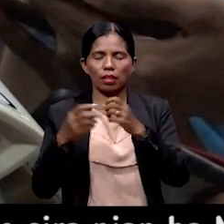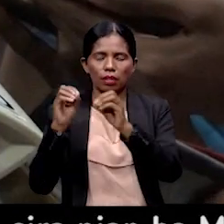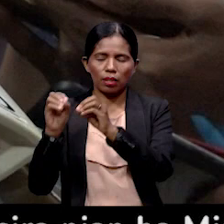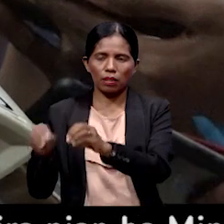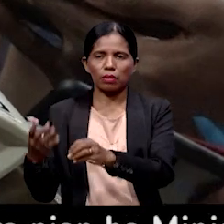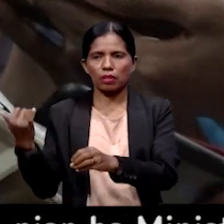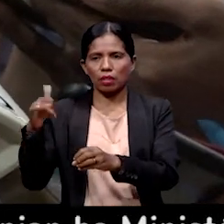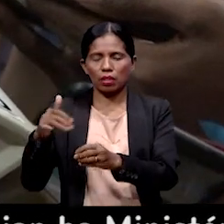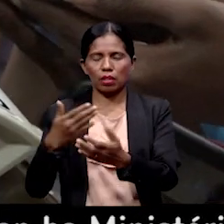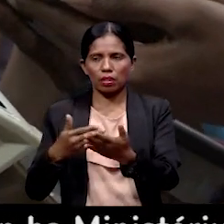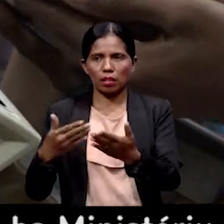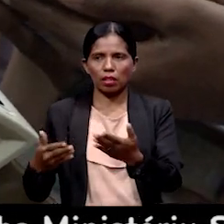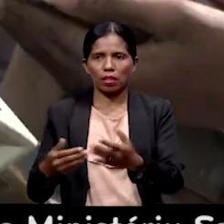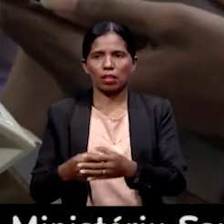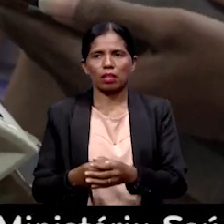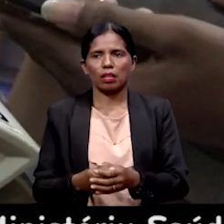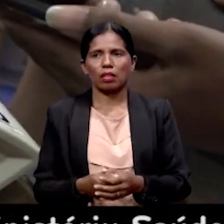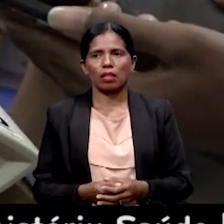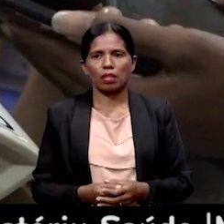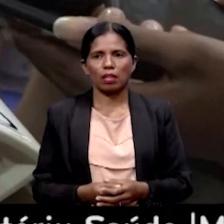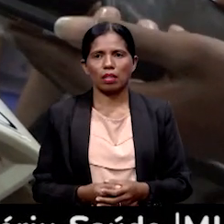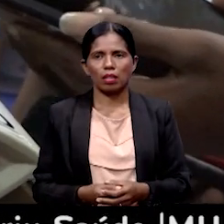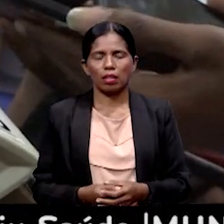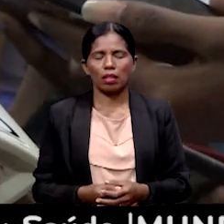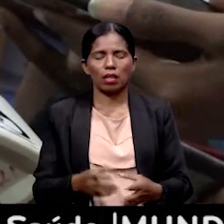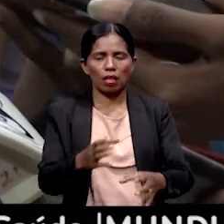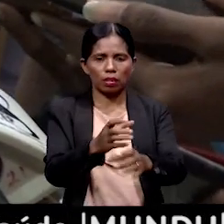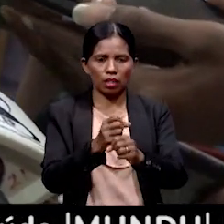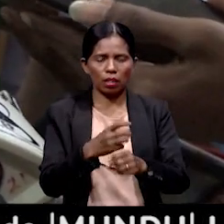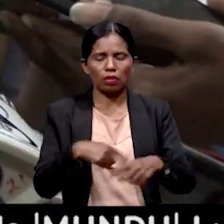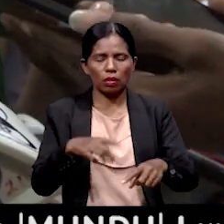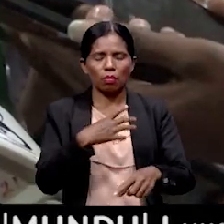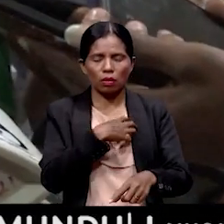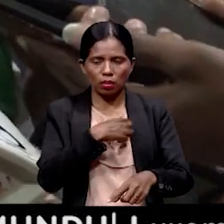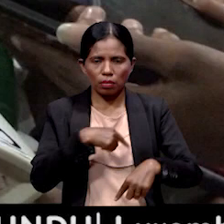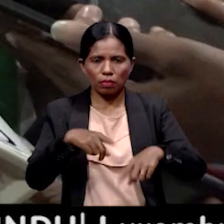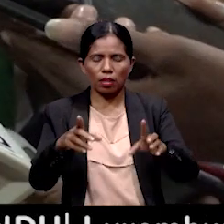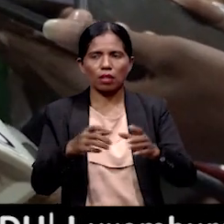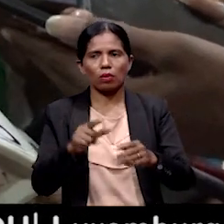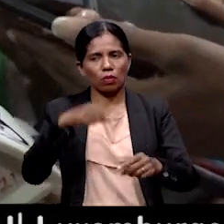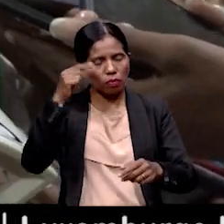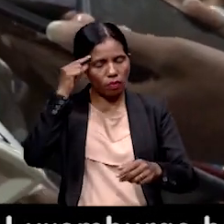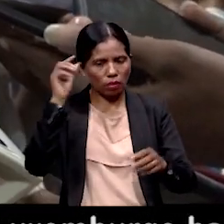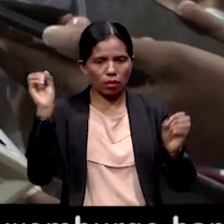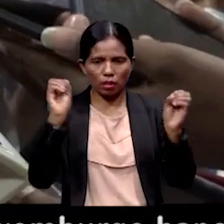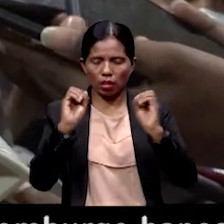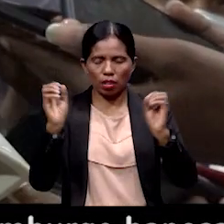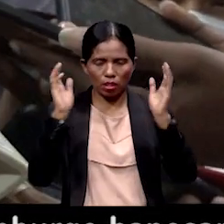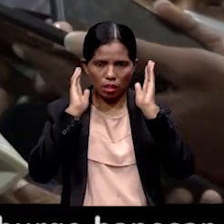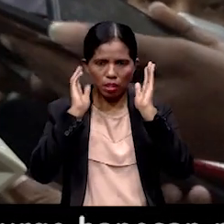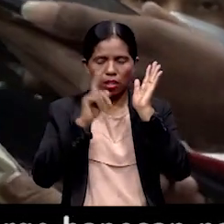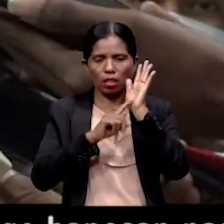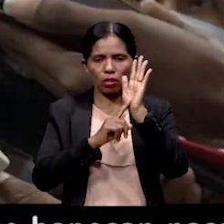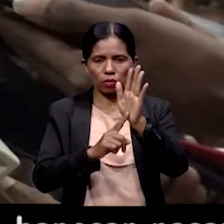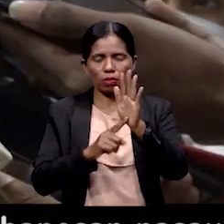Nunca polícia vai na ba, da hasai arte sira ne. Governo ne nem ha tudo.